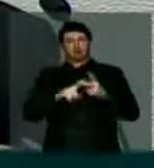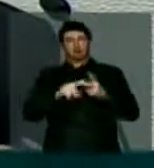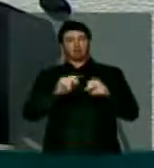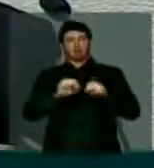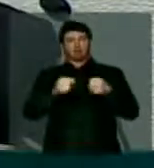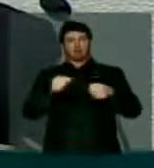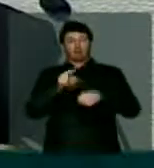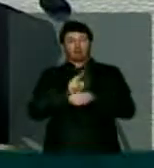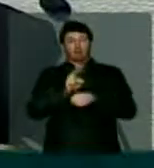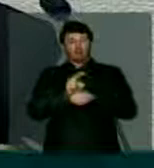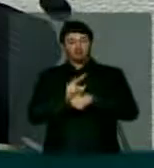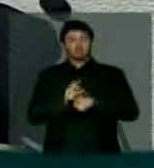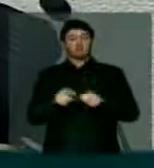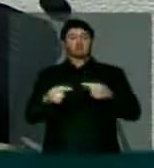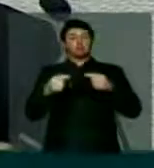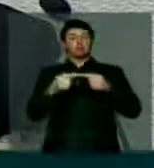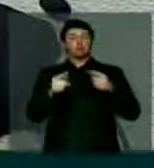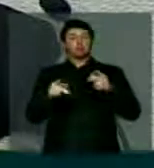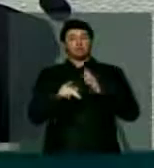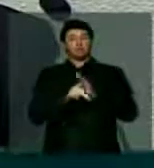defesa com relação